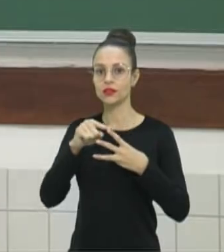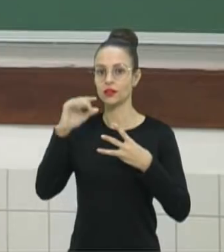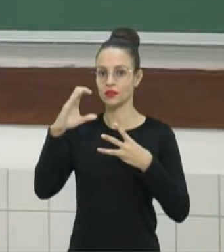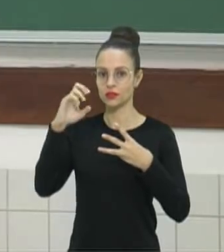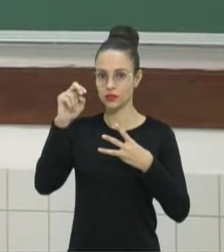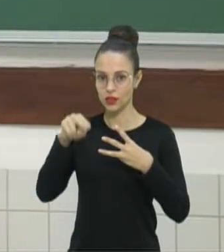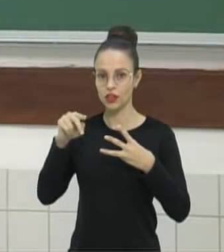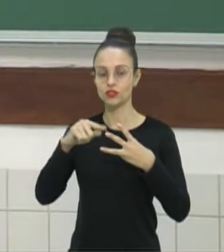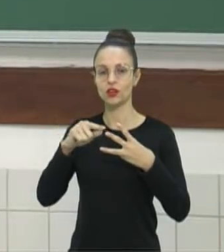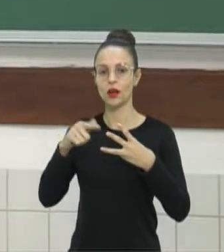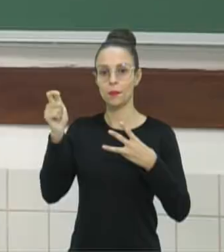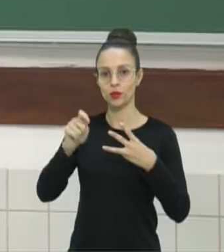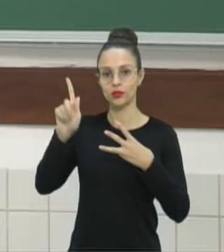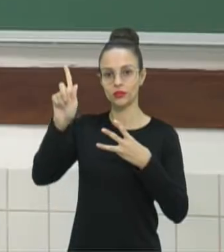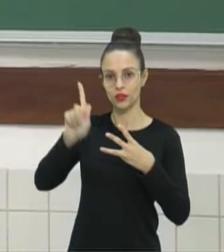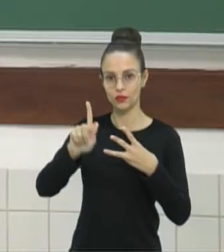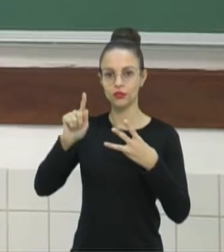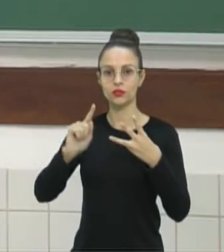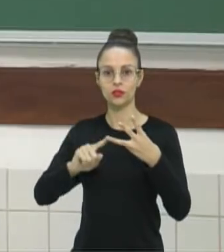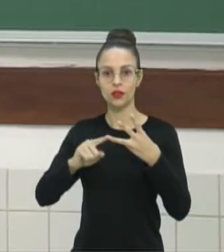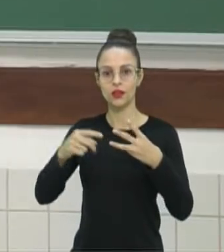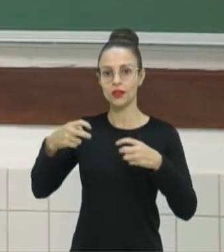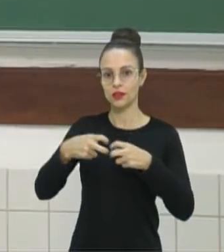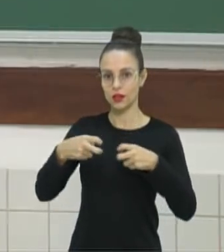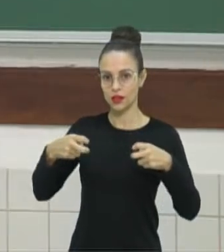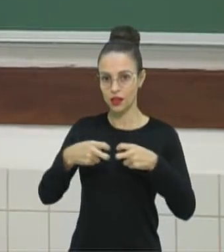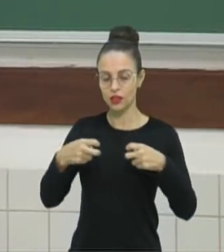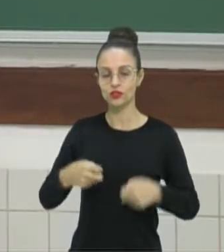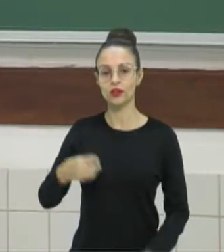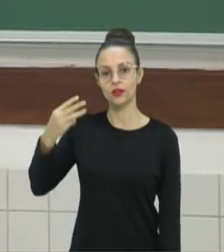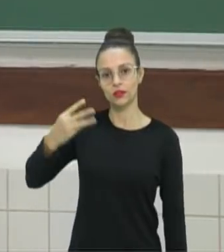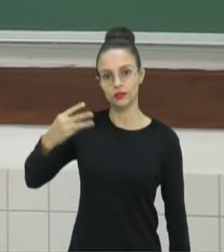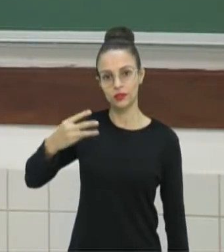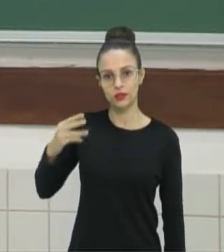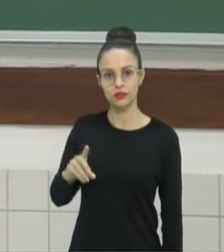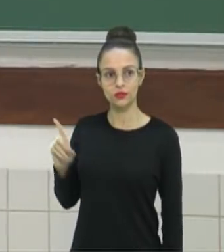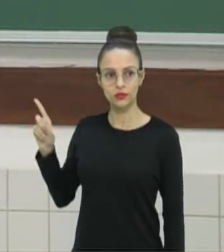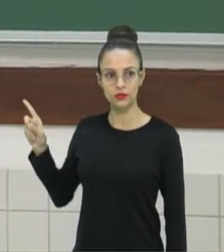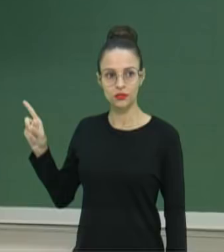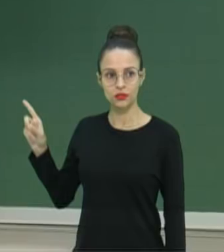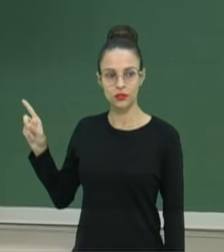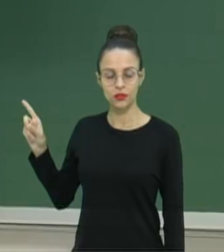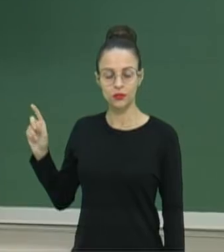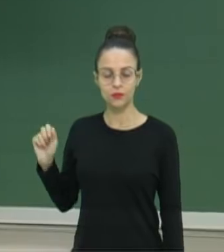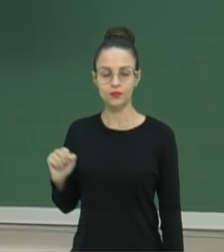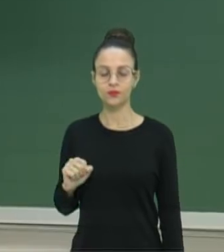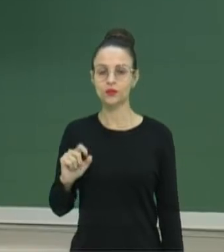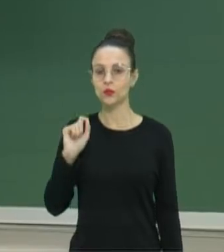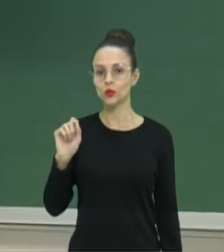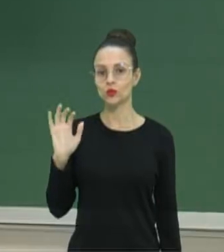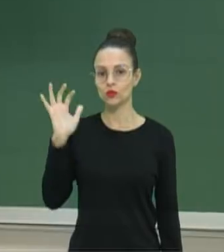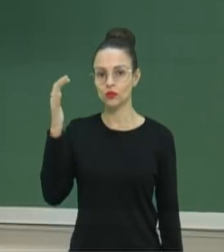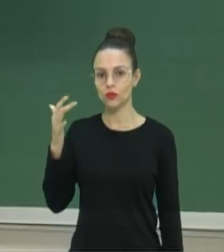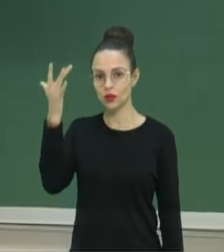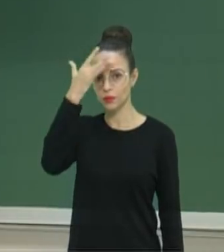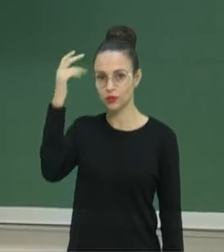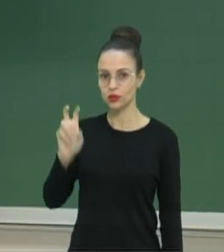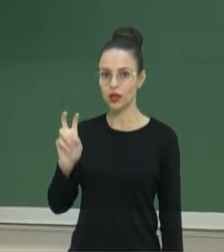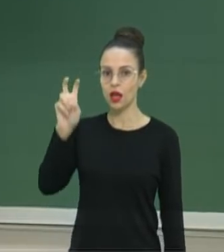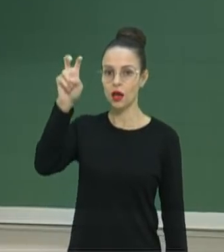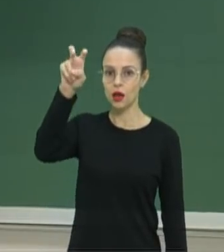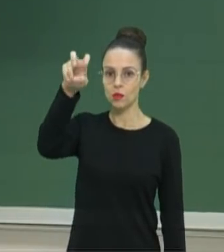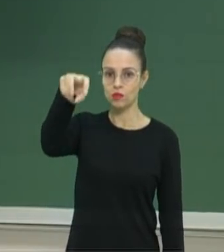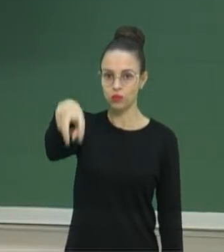cinética, potencial gravitacional e potencial elástica. E a terceira situação, né, o que está acontecendo aqui? A pessoa está